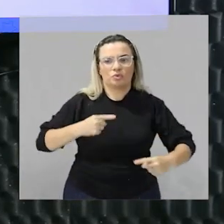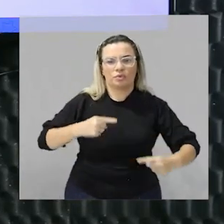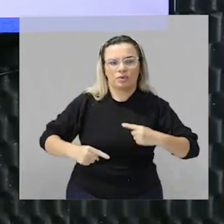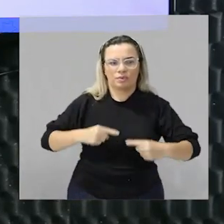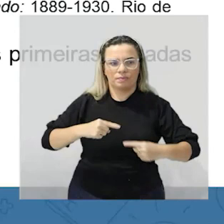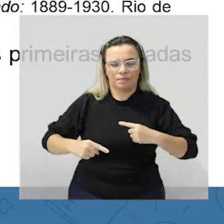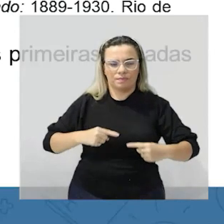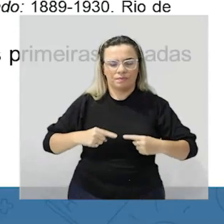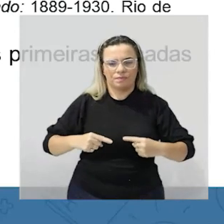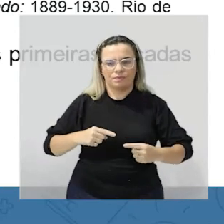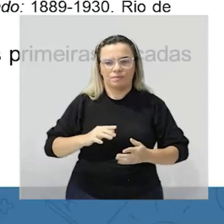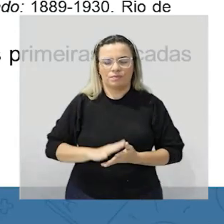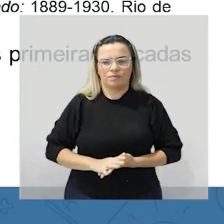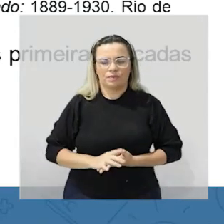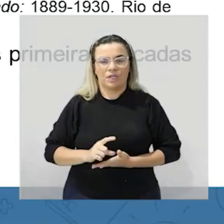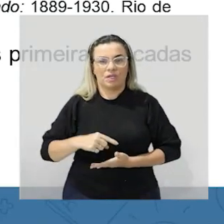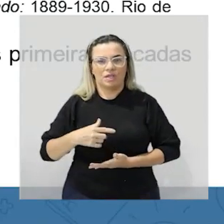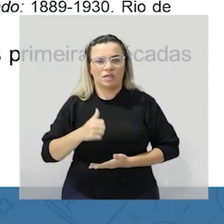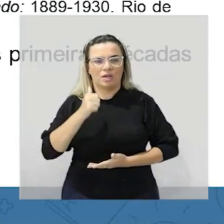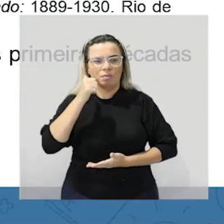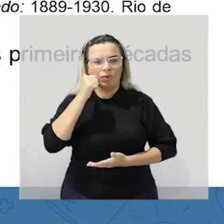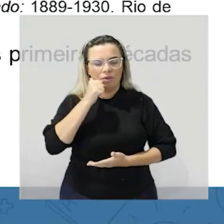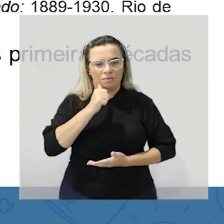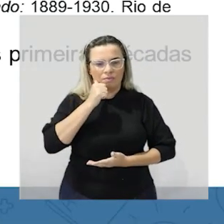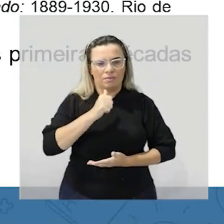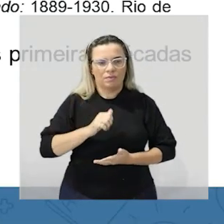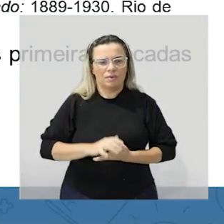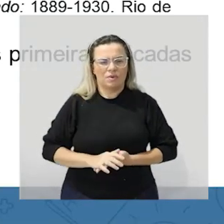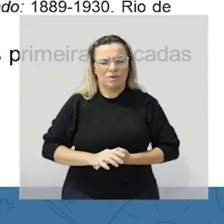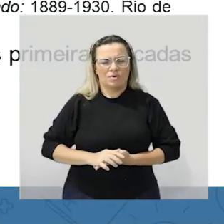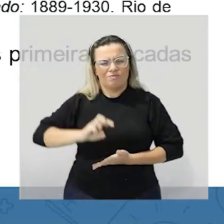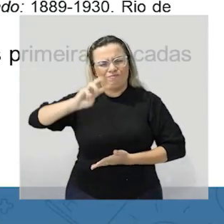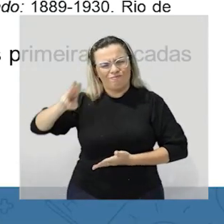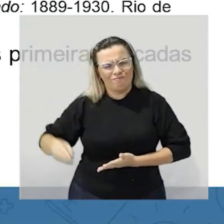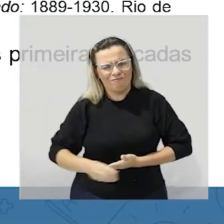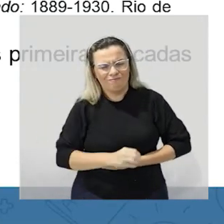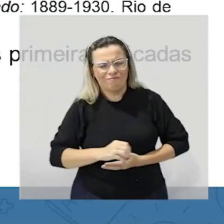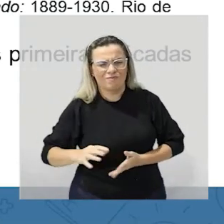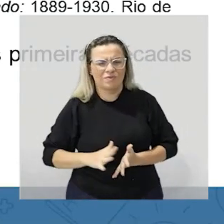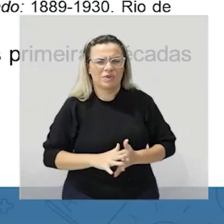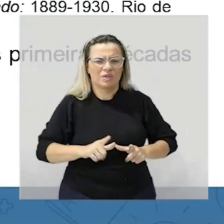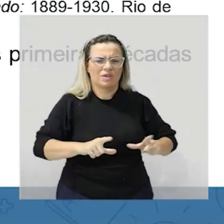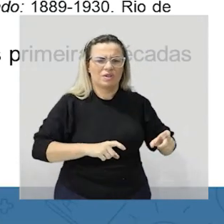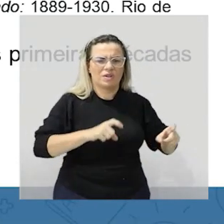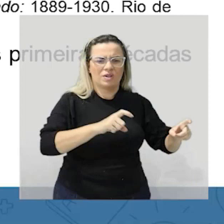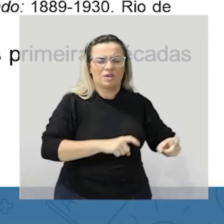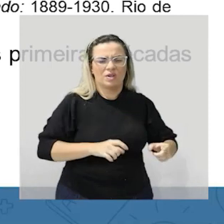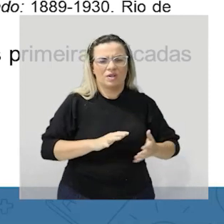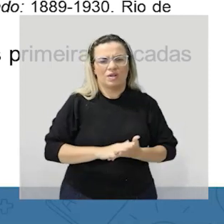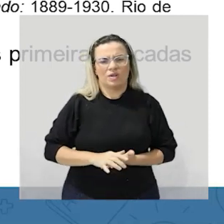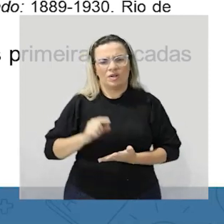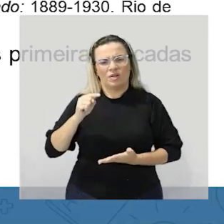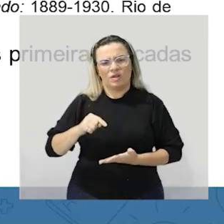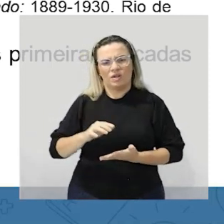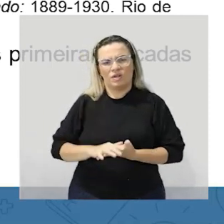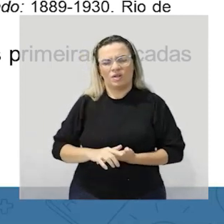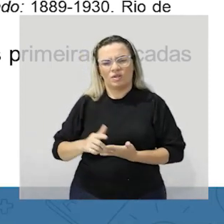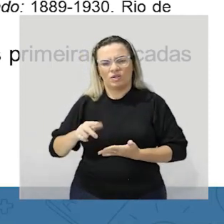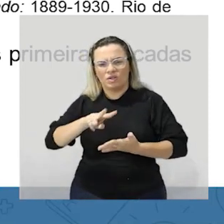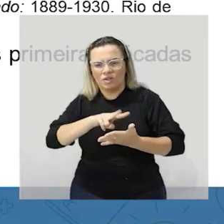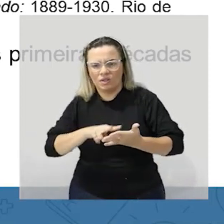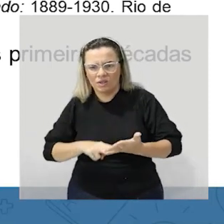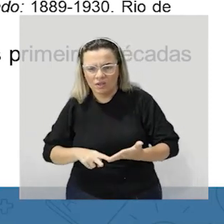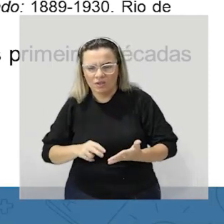políticos, além das mulheres, milhões de camponeses iletrados, em